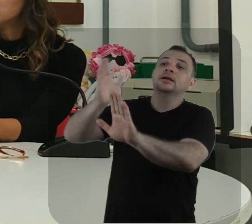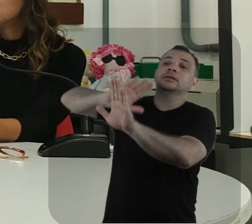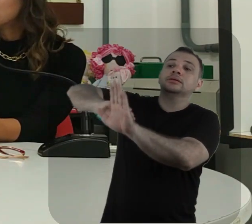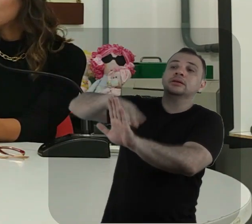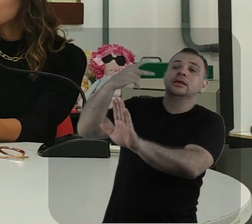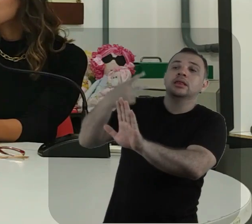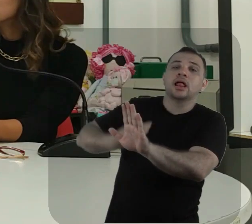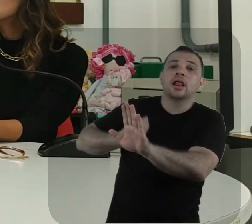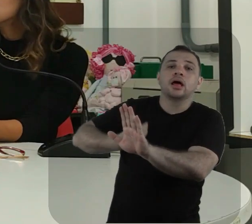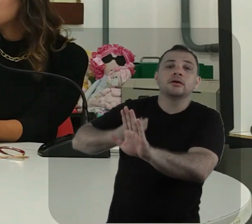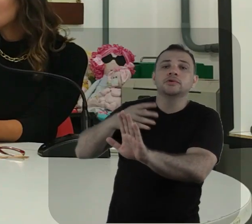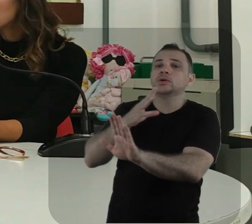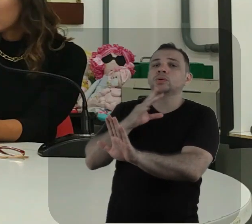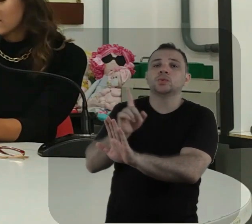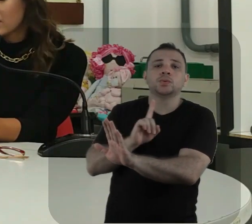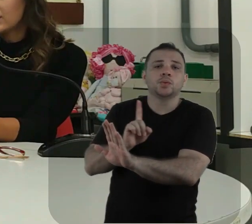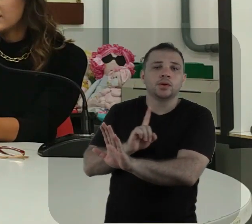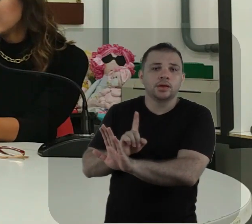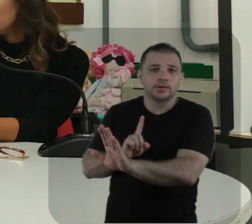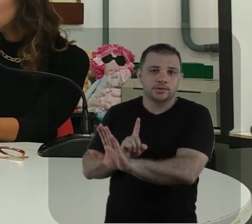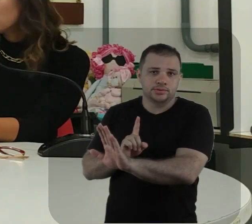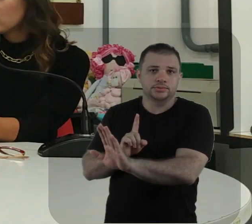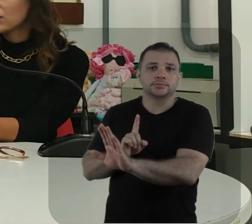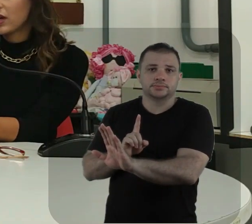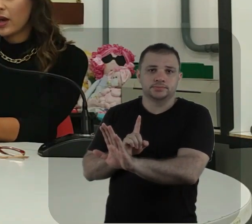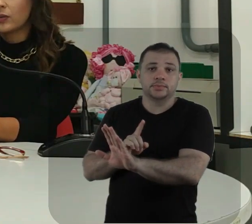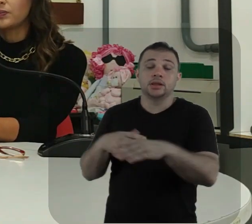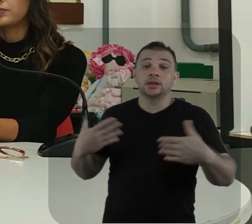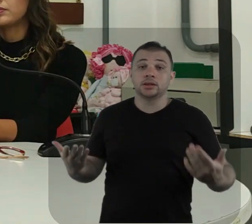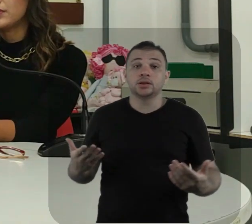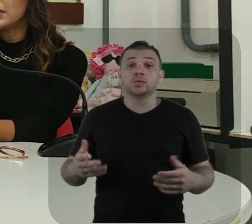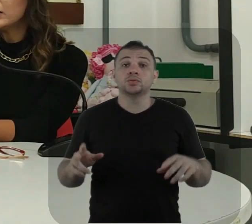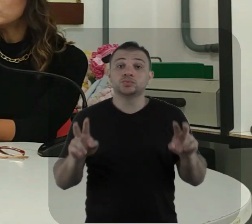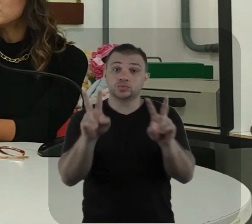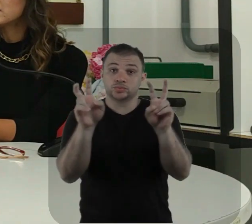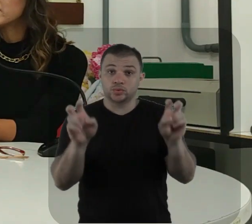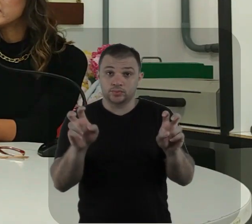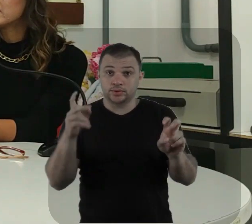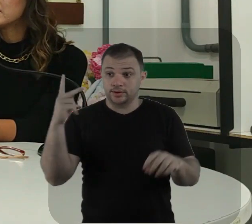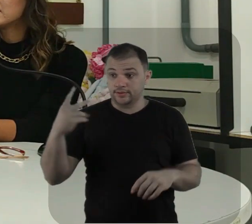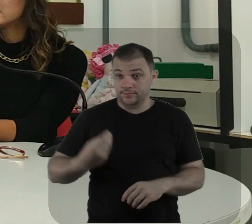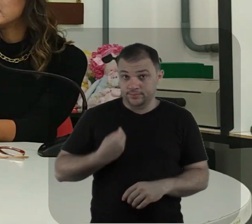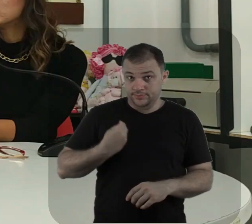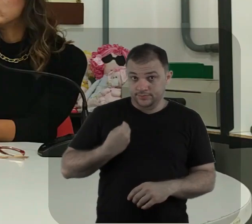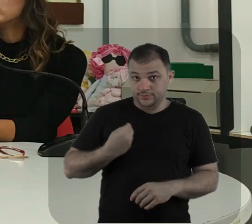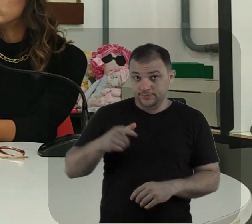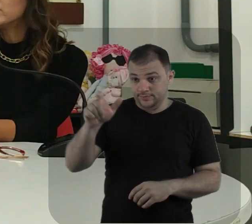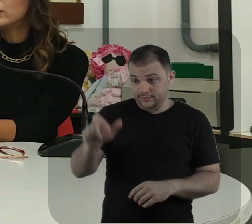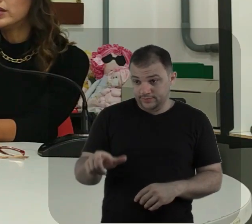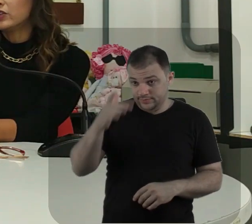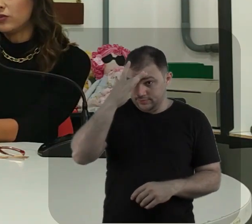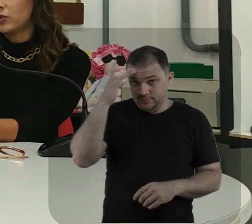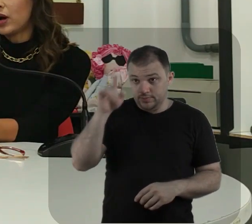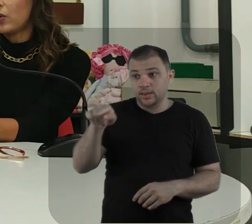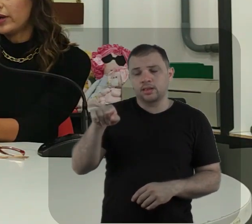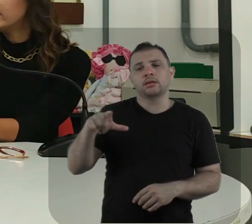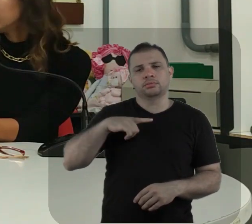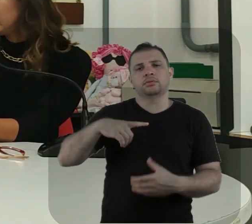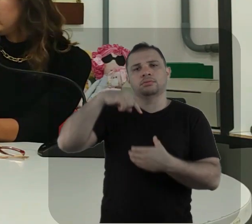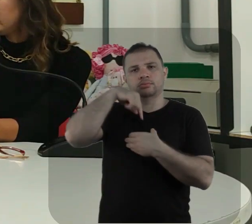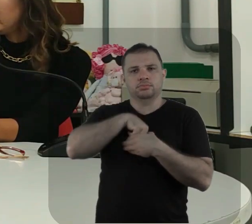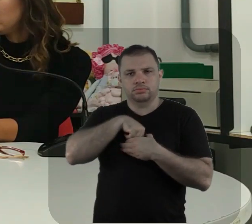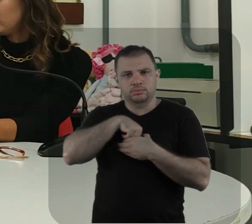né? Então, esse aspecto da psicoeducação e desse entendimento social, né, como você está falando, assim, entender que não, o indivíduo ele é